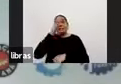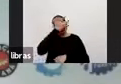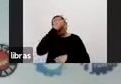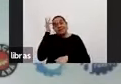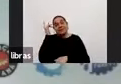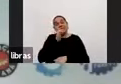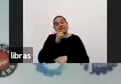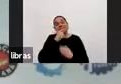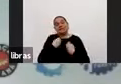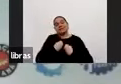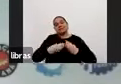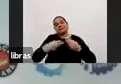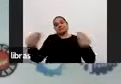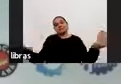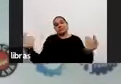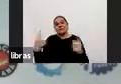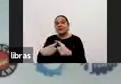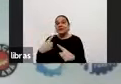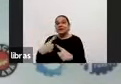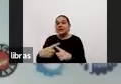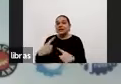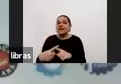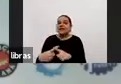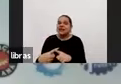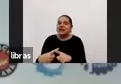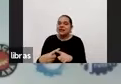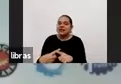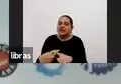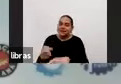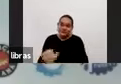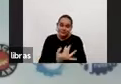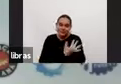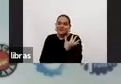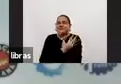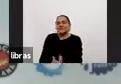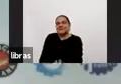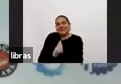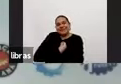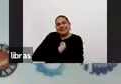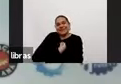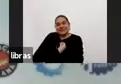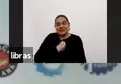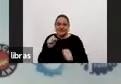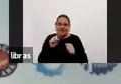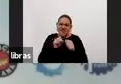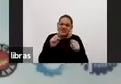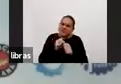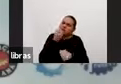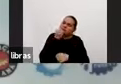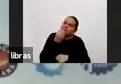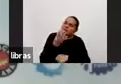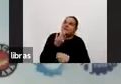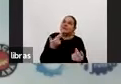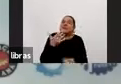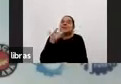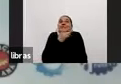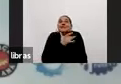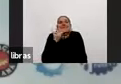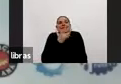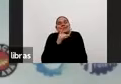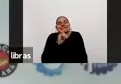porque a endorfina se espalha pelo corpo, sabe? Fazer o bem é uma coisa assim tão gostosa, que se mais pessoas